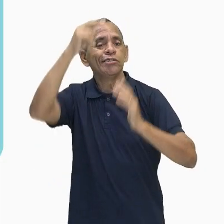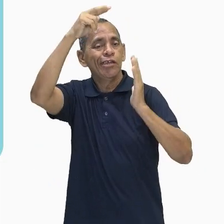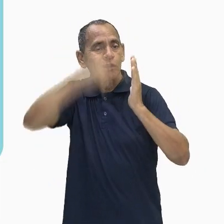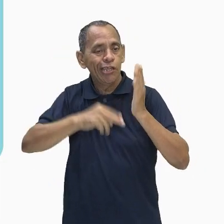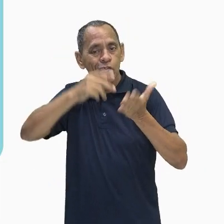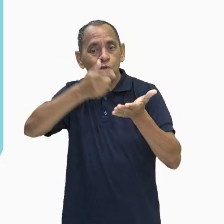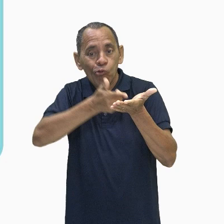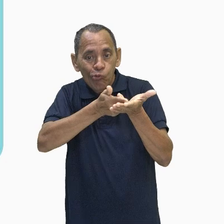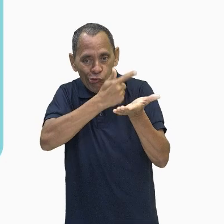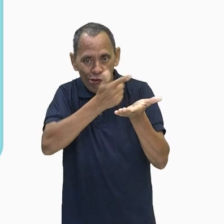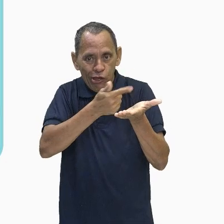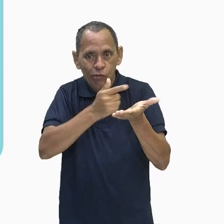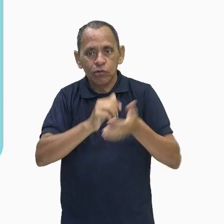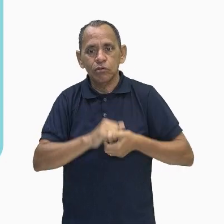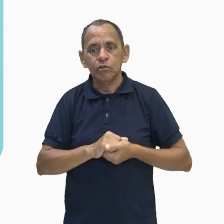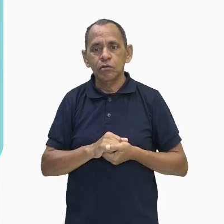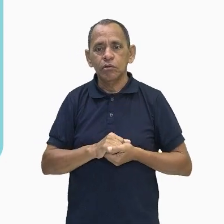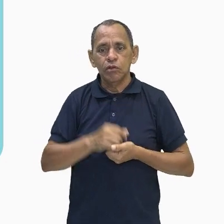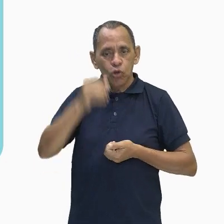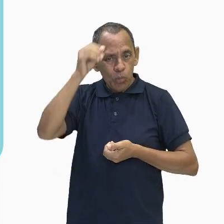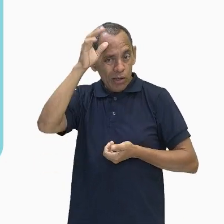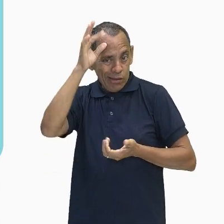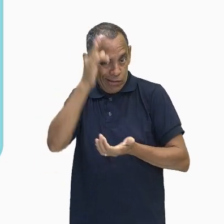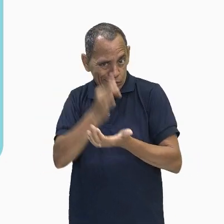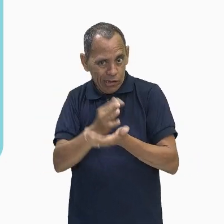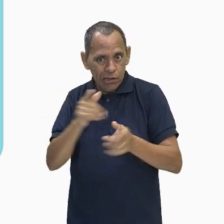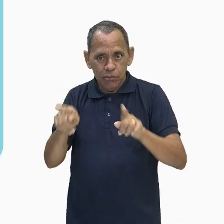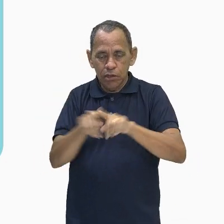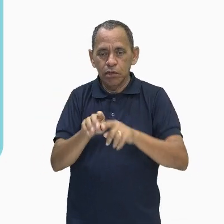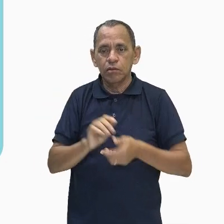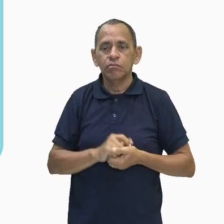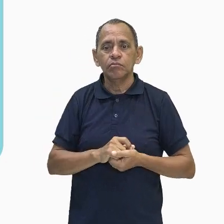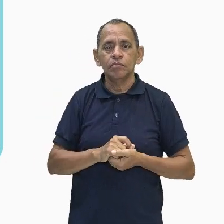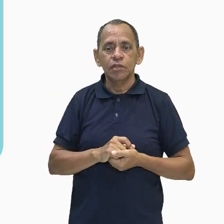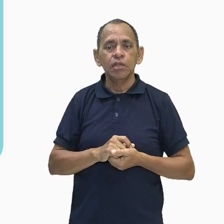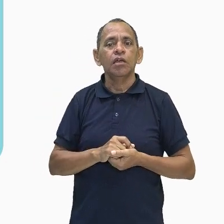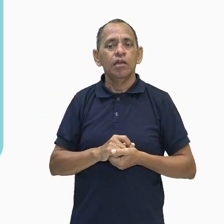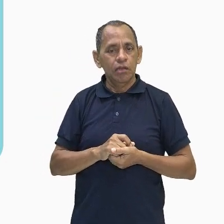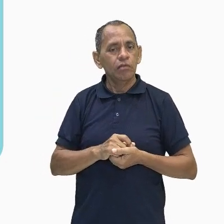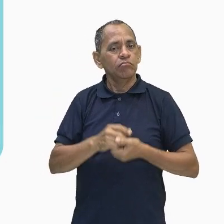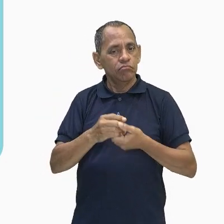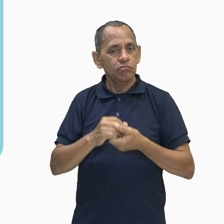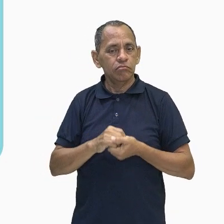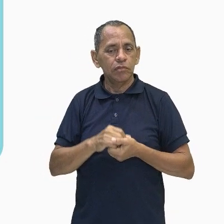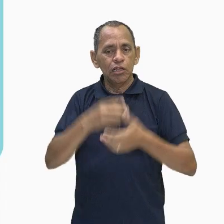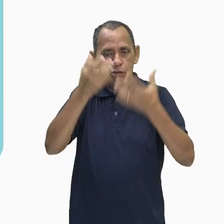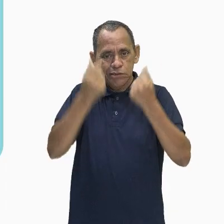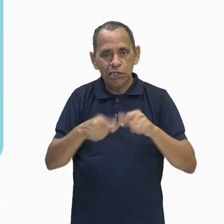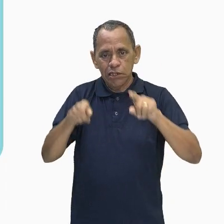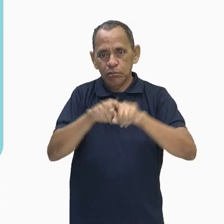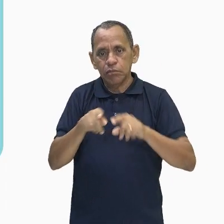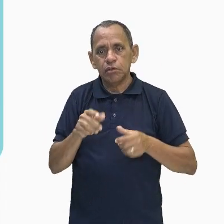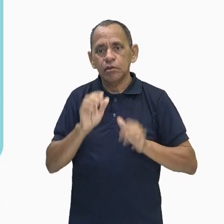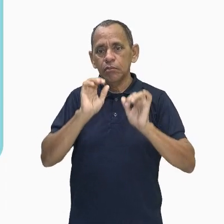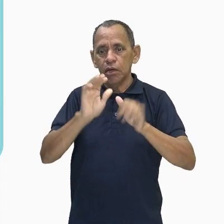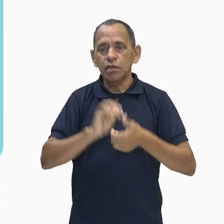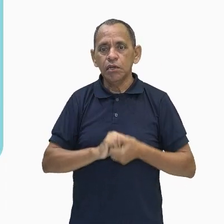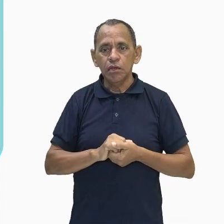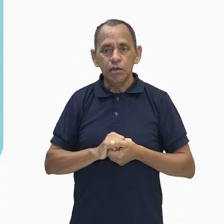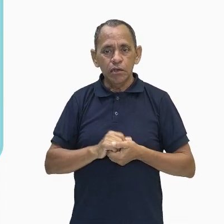Ele aceita e observa que não tem ali esse momento de aceitação. A gente